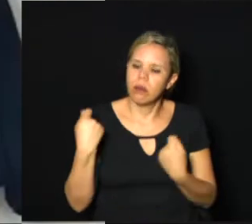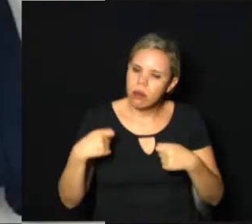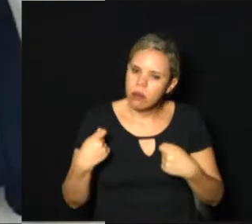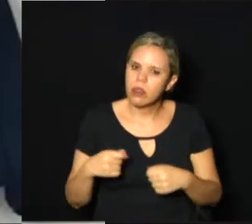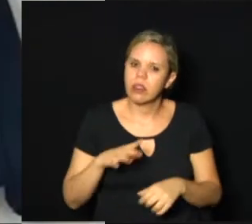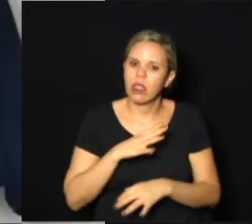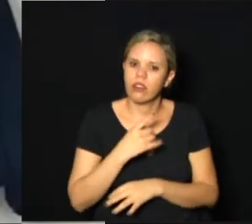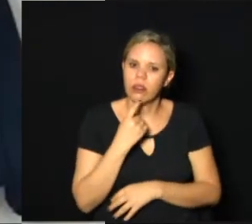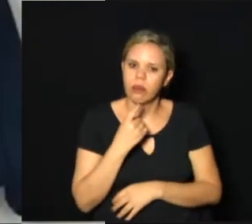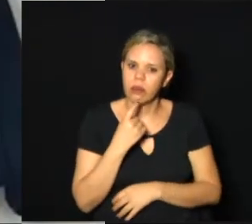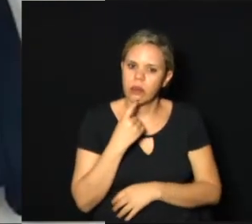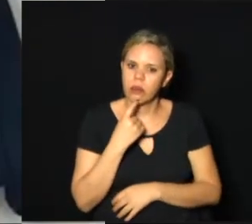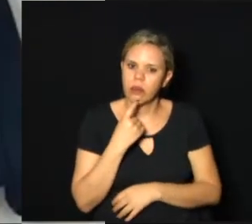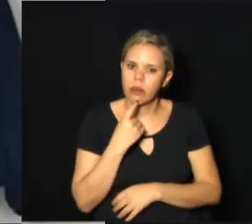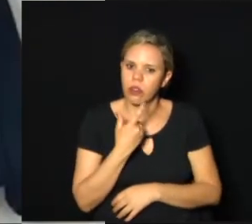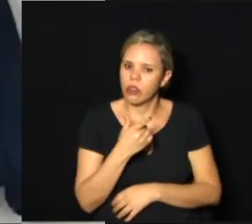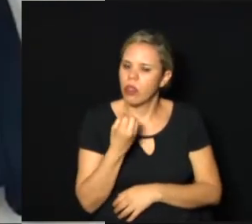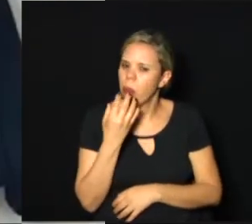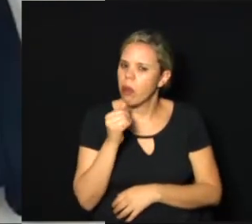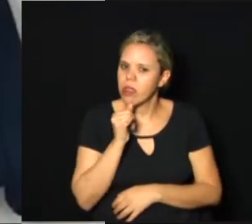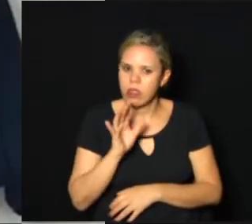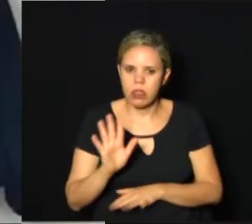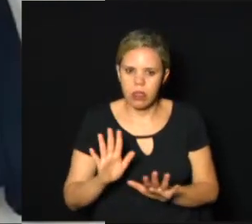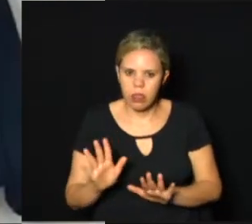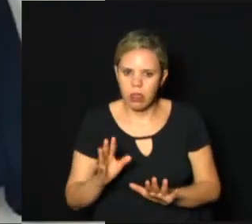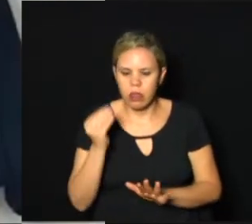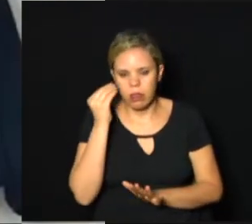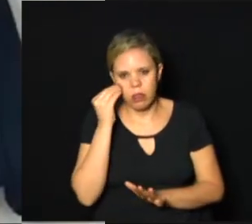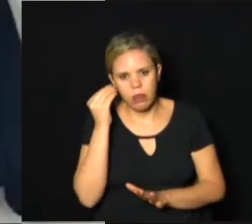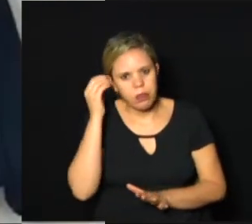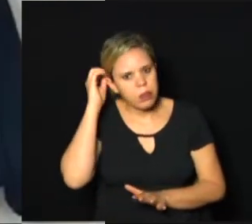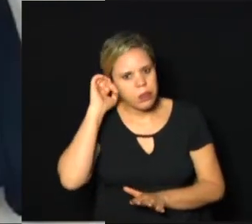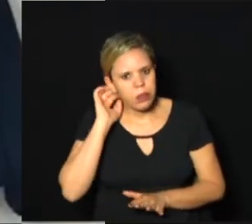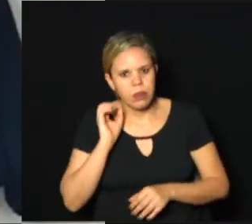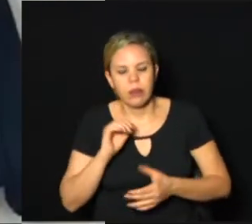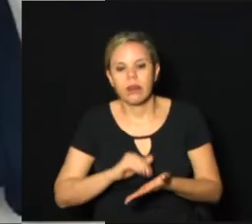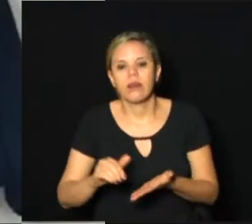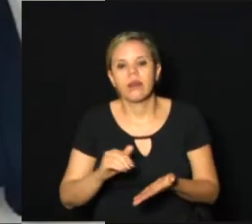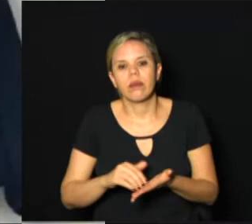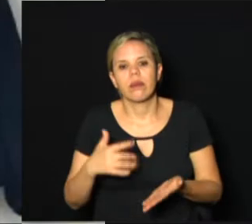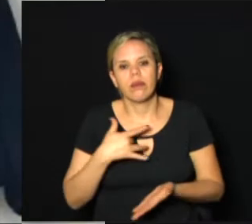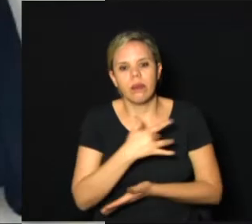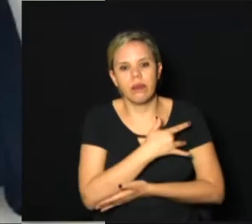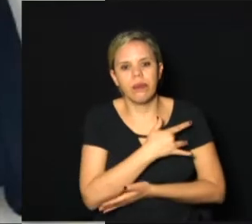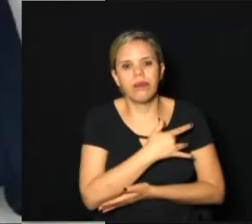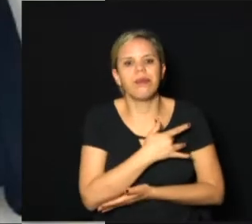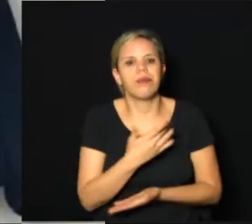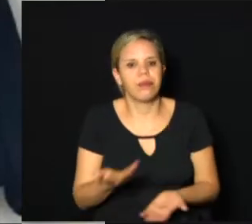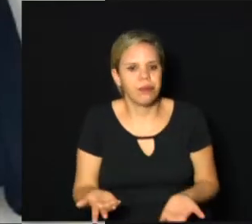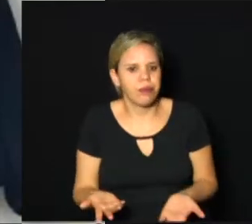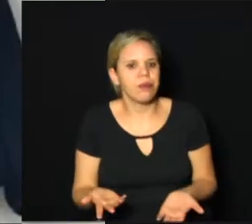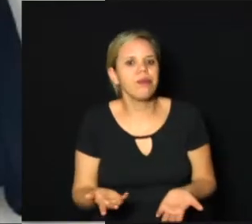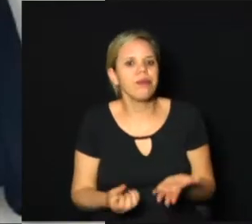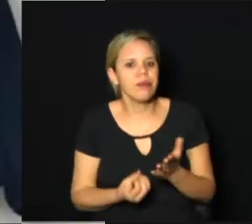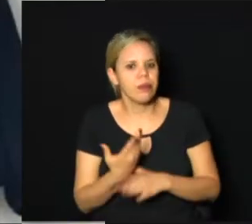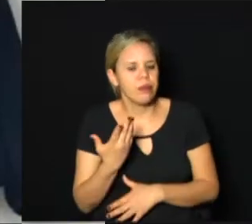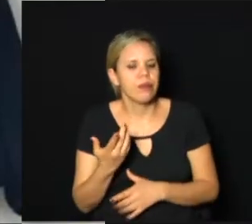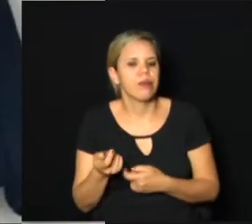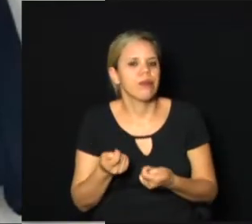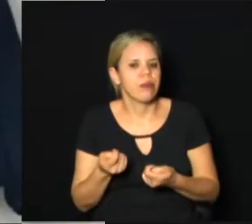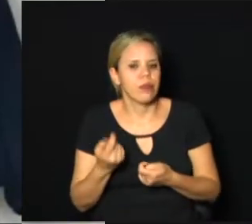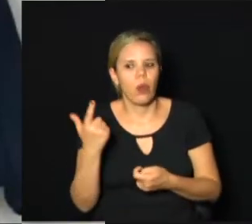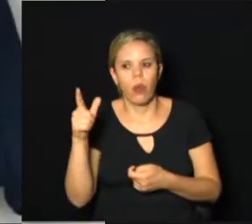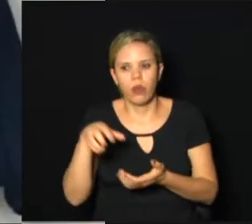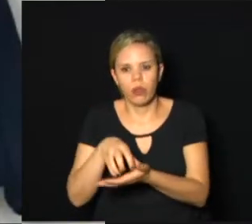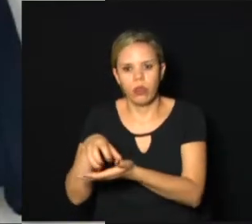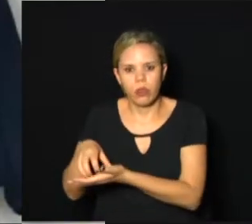cidade de Campinas não deu bom exemplo do ponto de vista da testagem, né? A Secretaria de Saúde dormiu no ponto, não articulou bem com